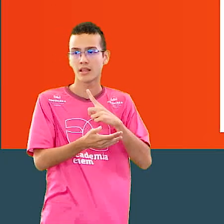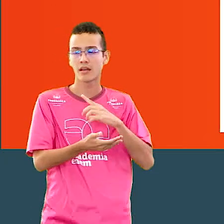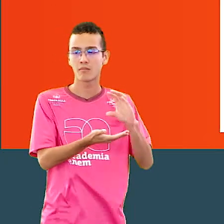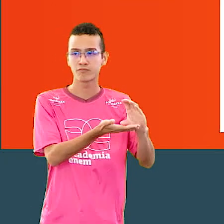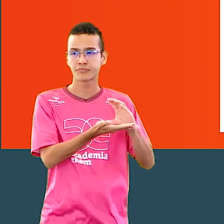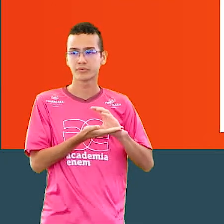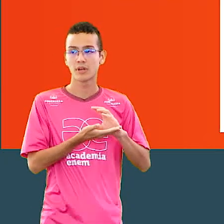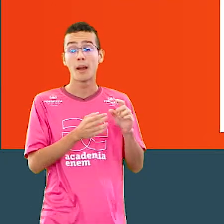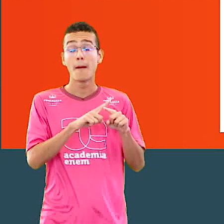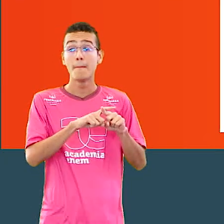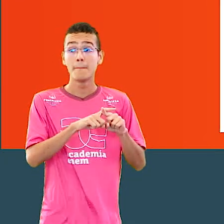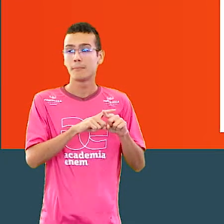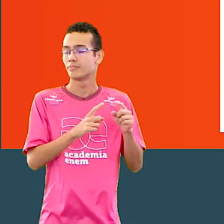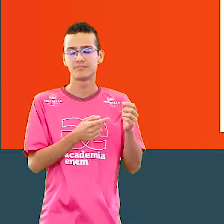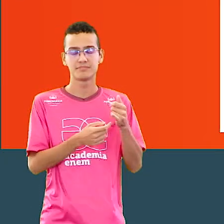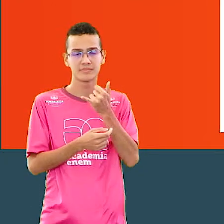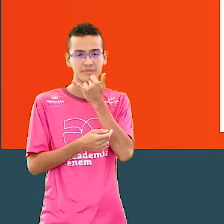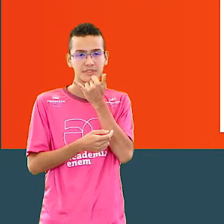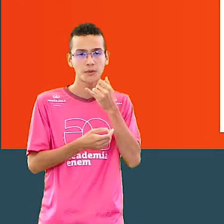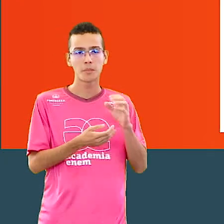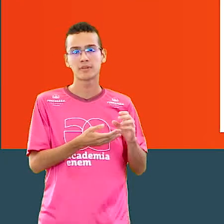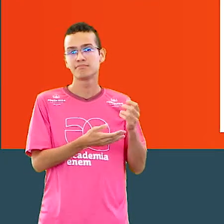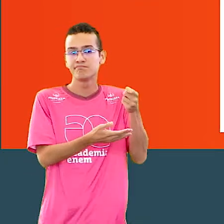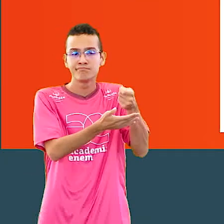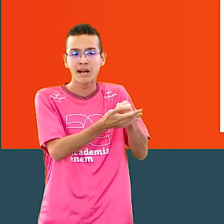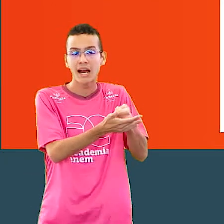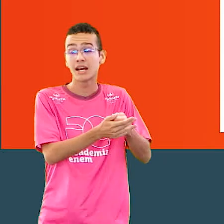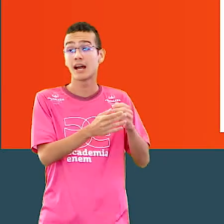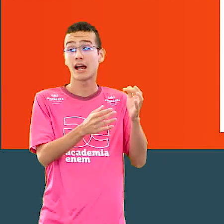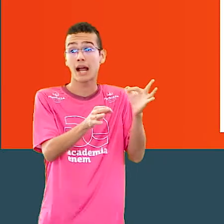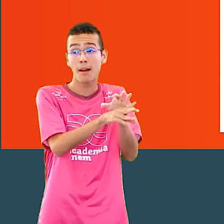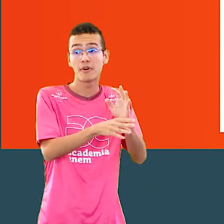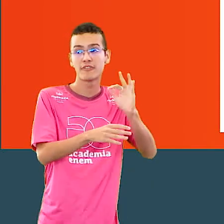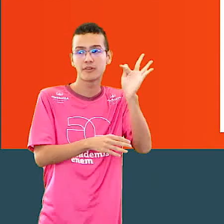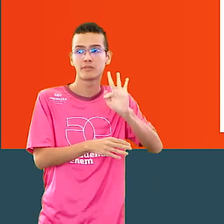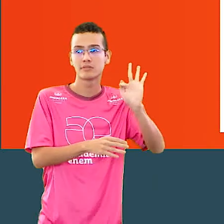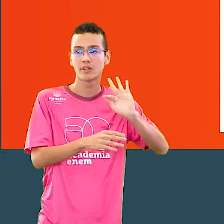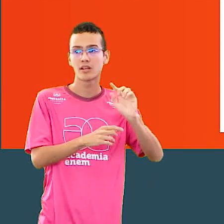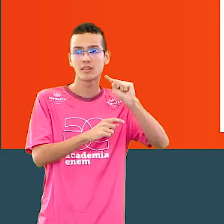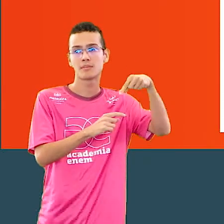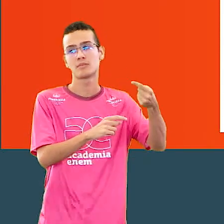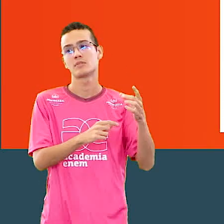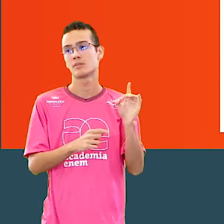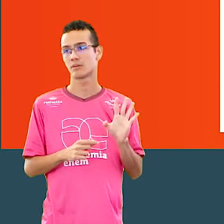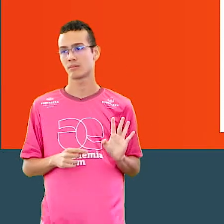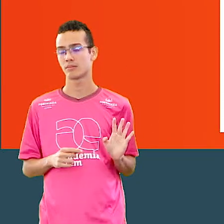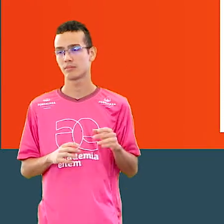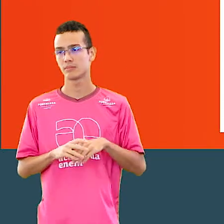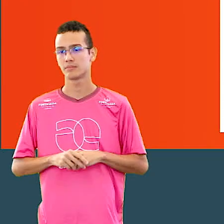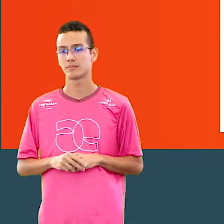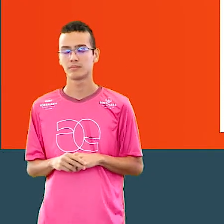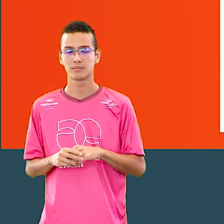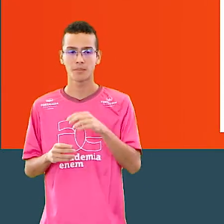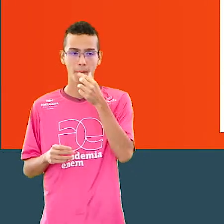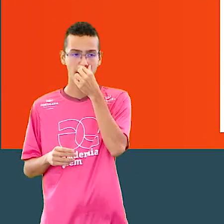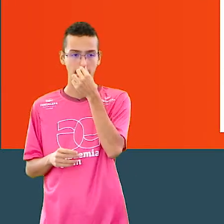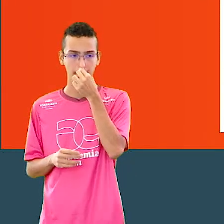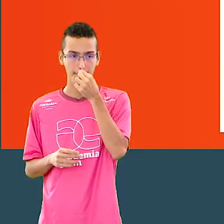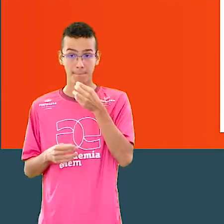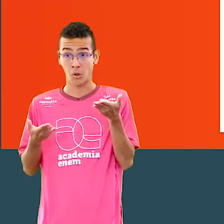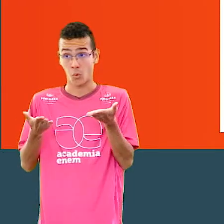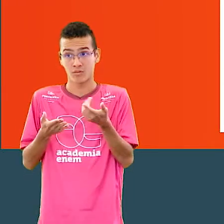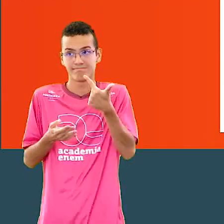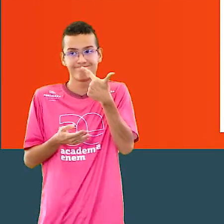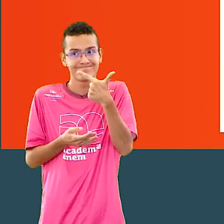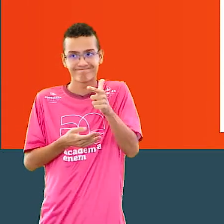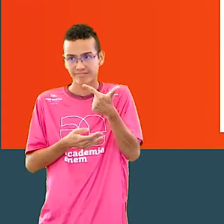vai trabalhar e você vai pagar esse financiamento. É juro zero? Hoje é juro